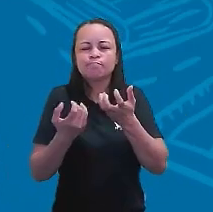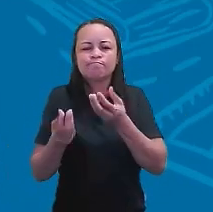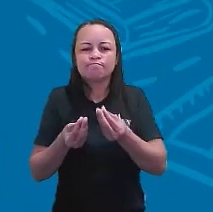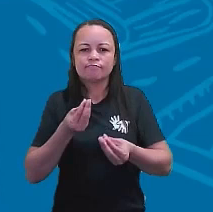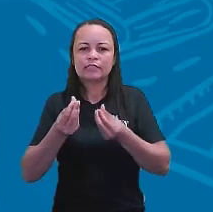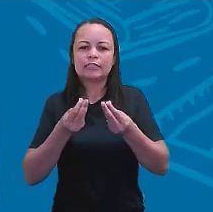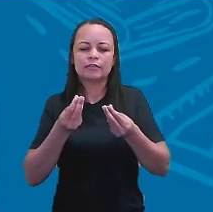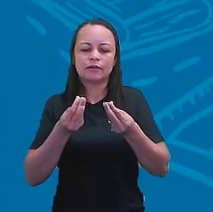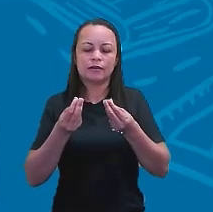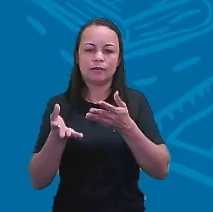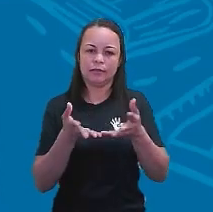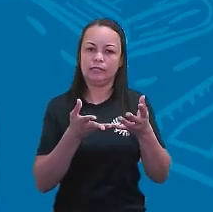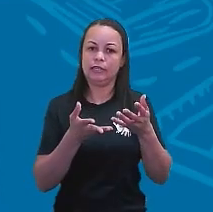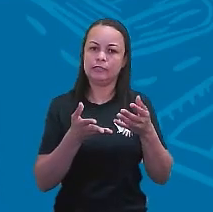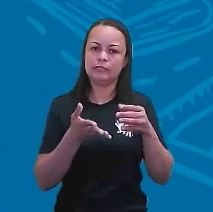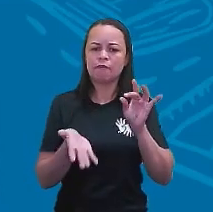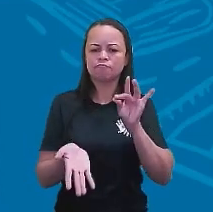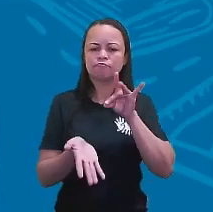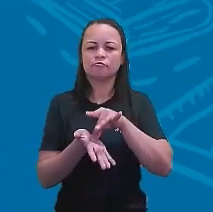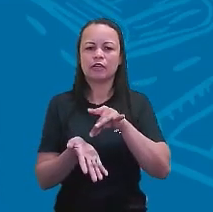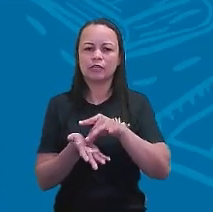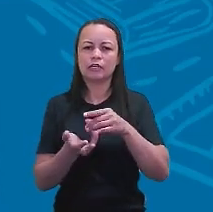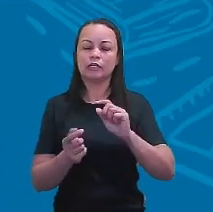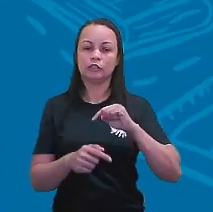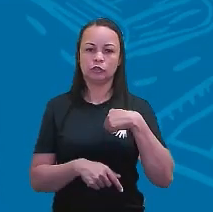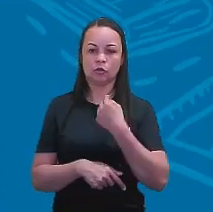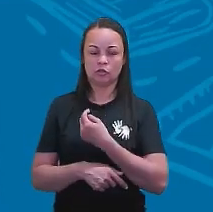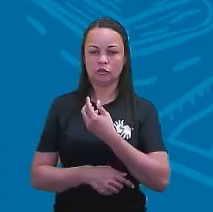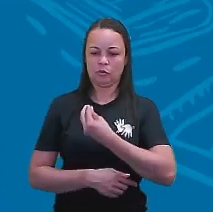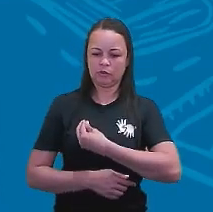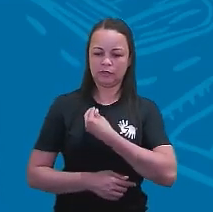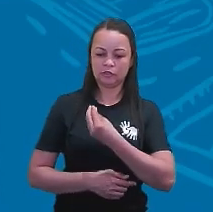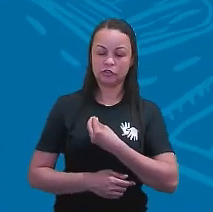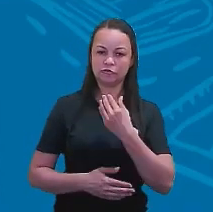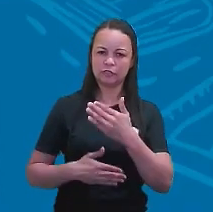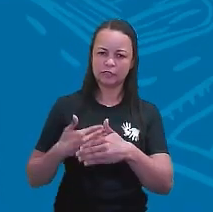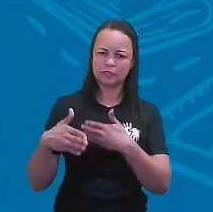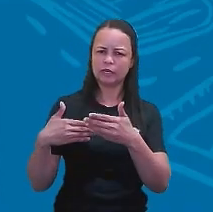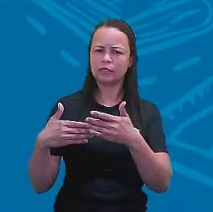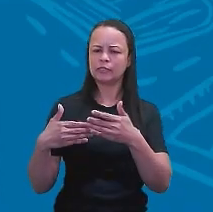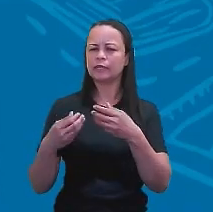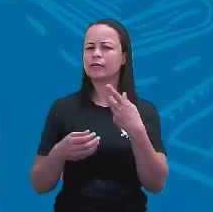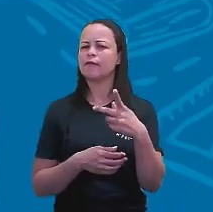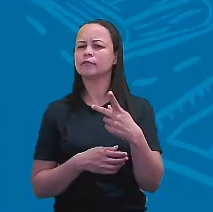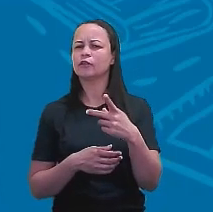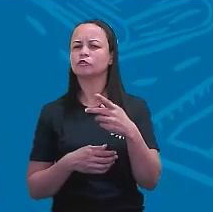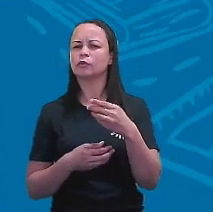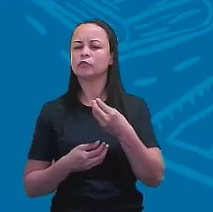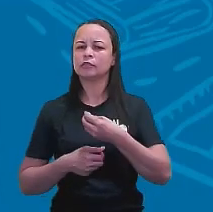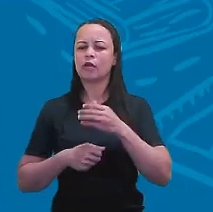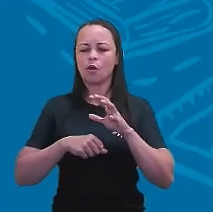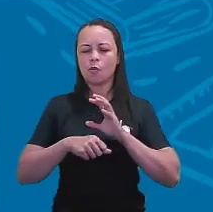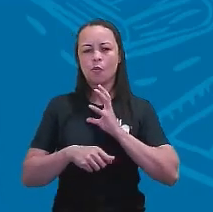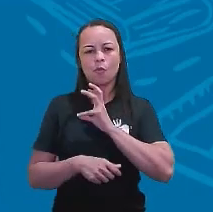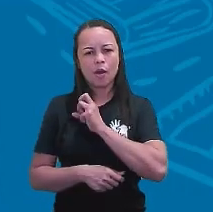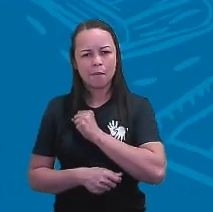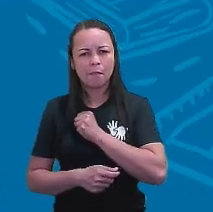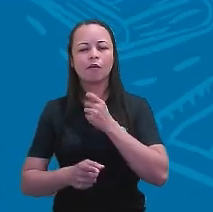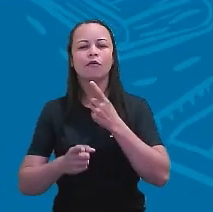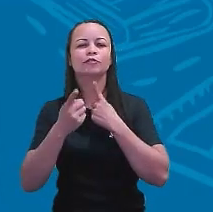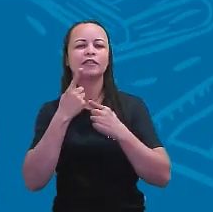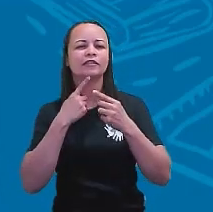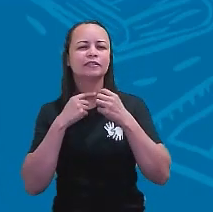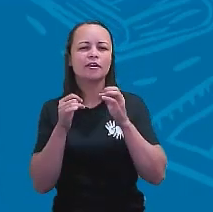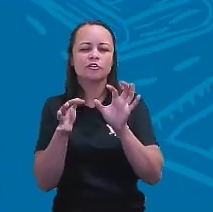que reafirme nossas potências de vida. E o que seriam essas potências? O amor, o desejo,